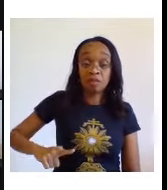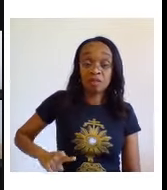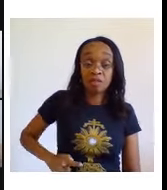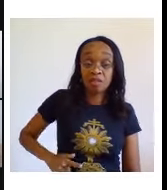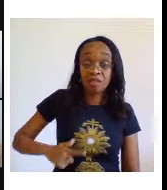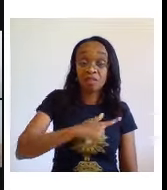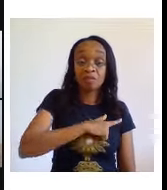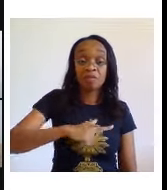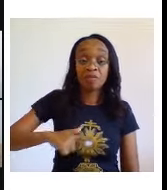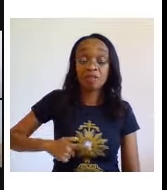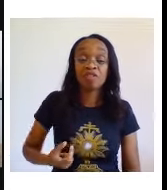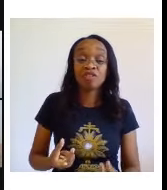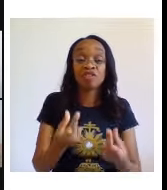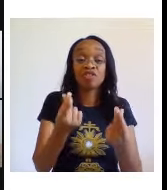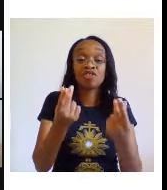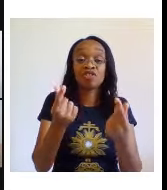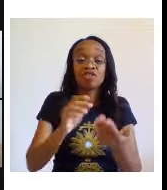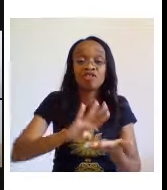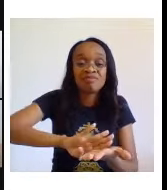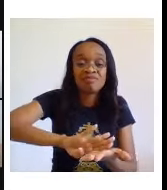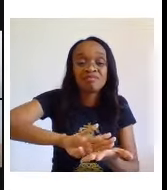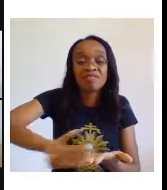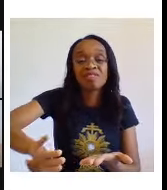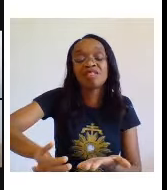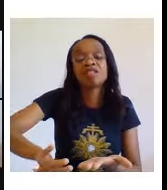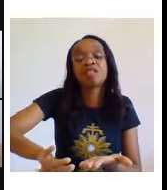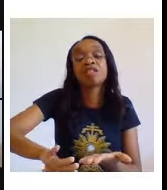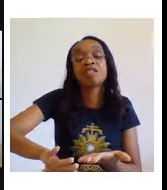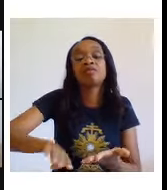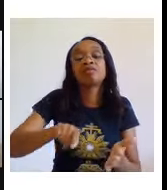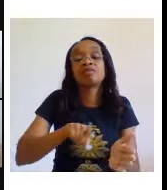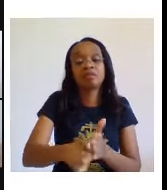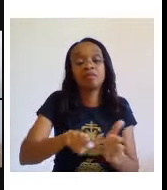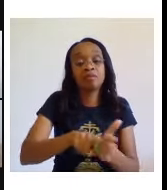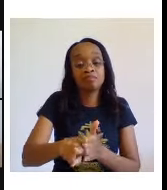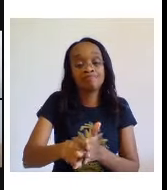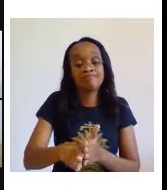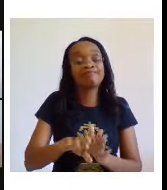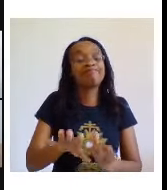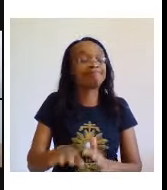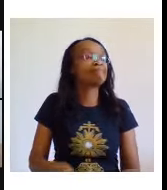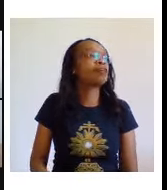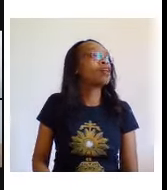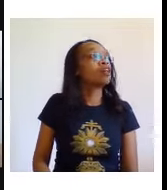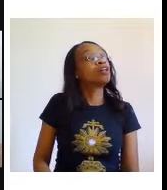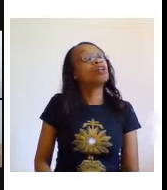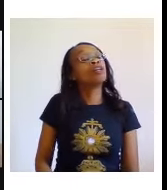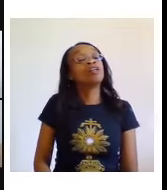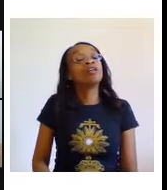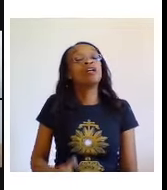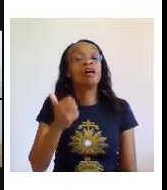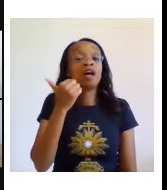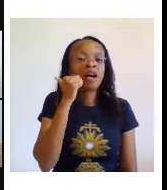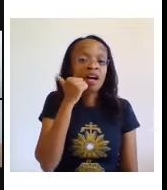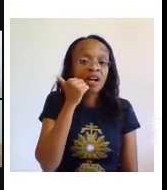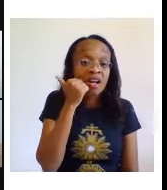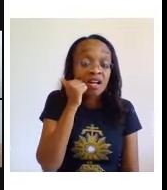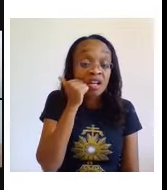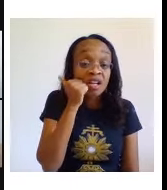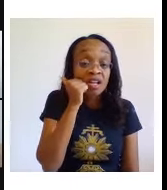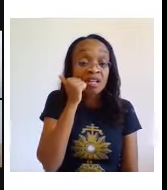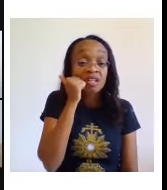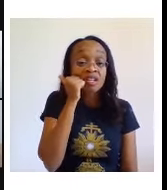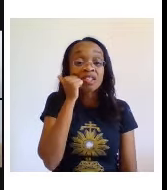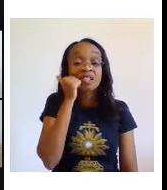Assim, eu acho que está mais que provado que a ciência é a base de tudo,